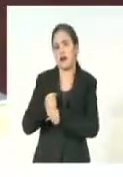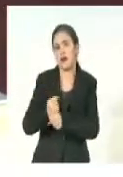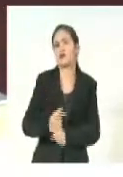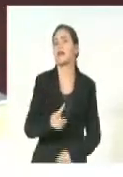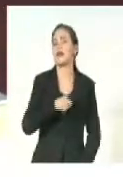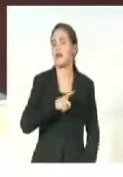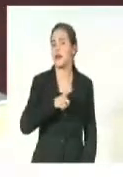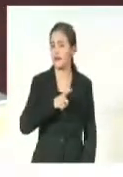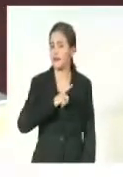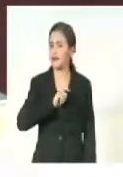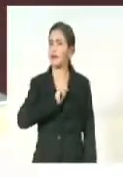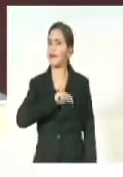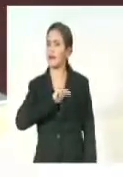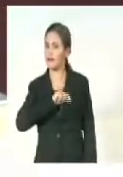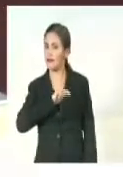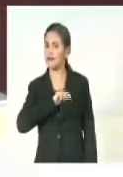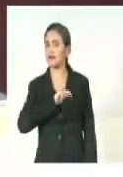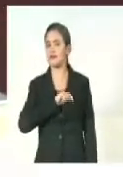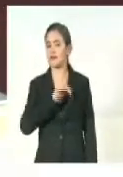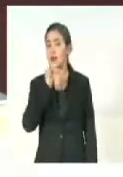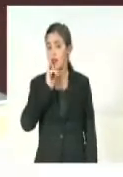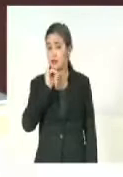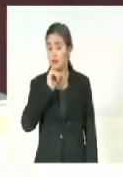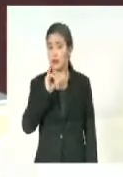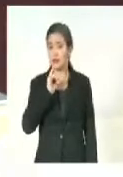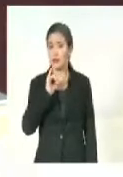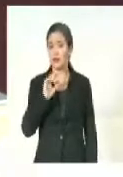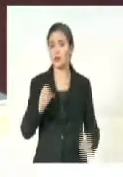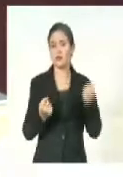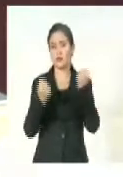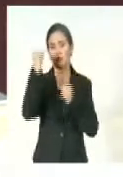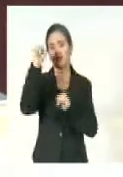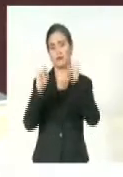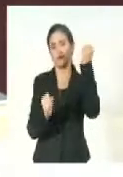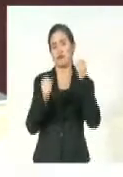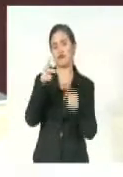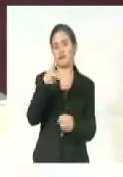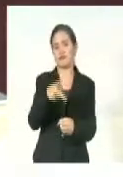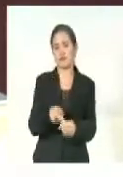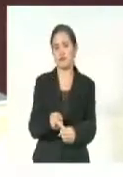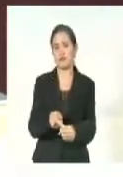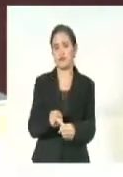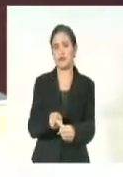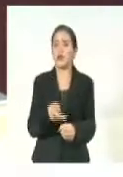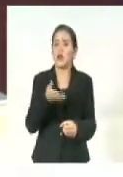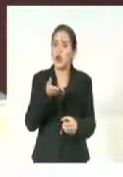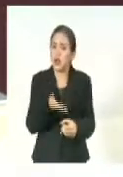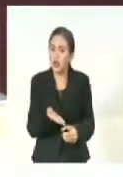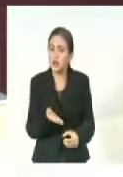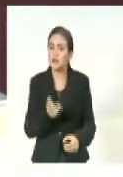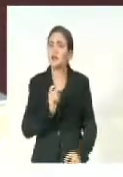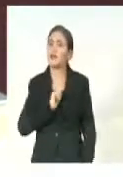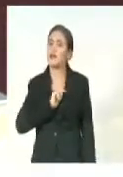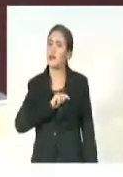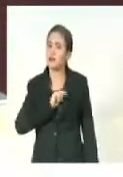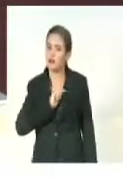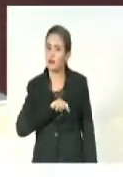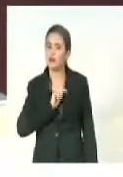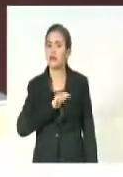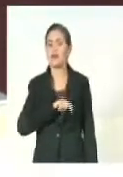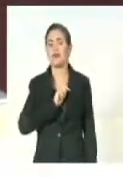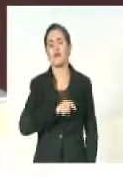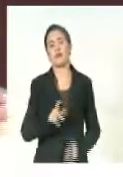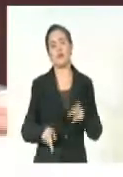Como, por exemplo, o caso da refinaria. Isso sim foi uma ilusão, porque ela não